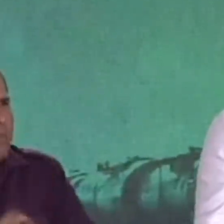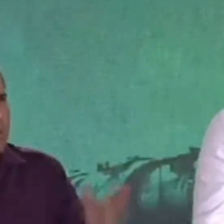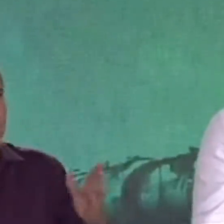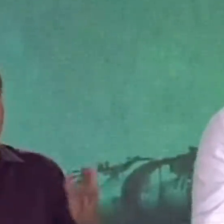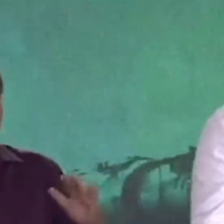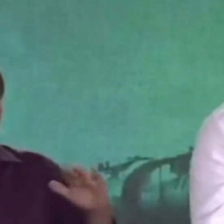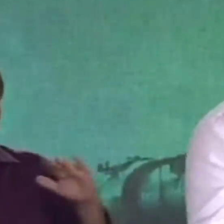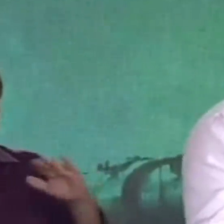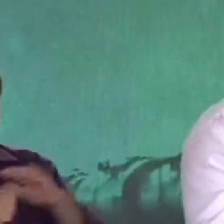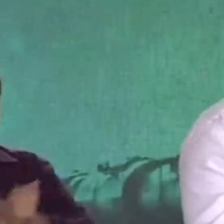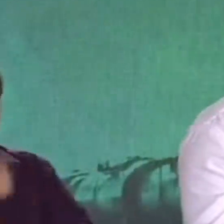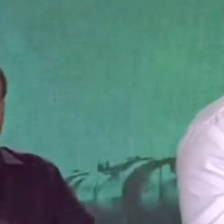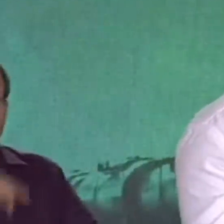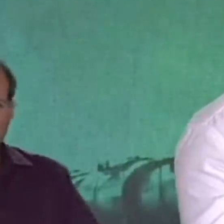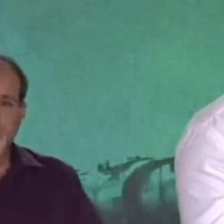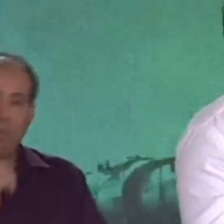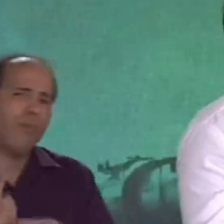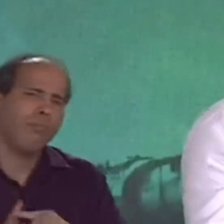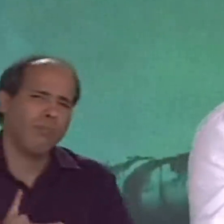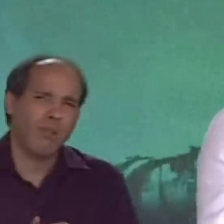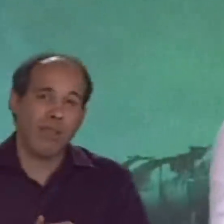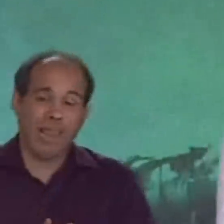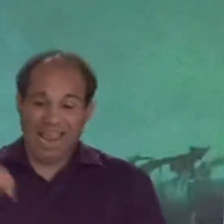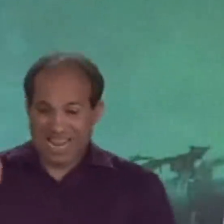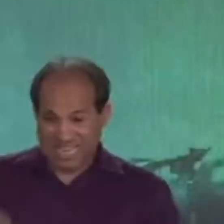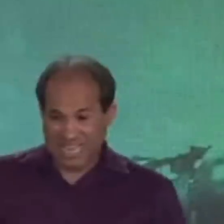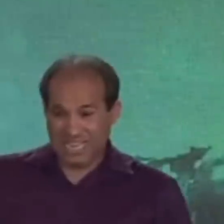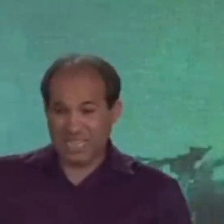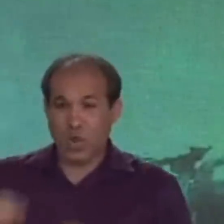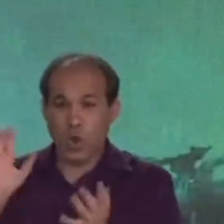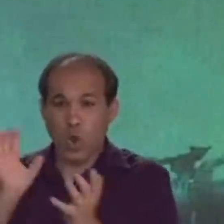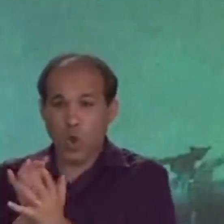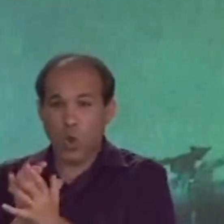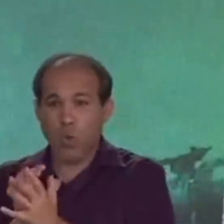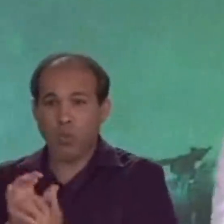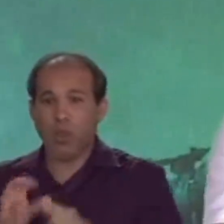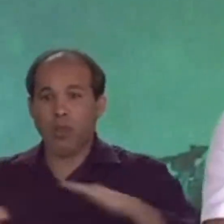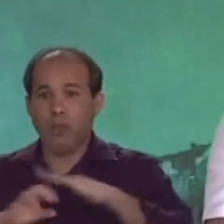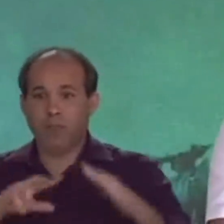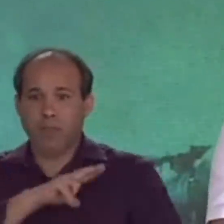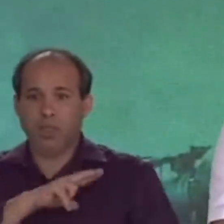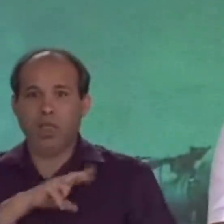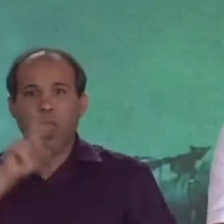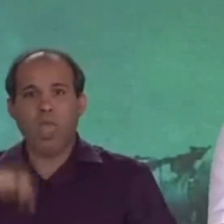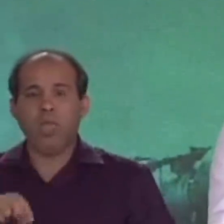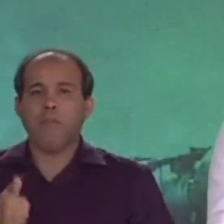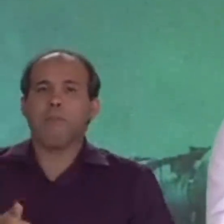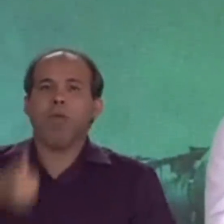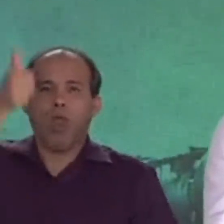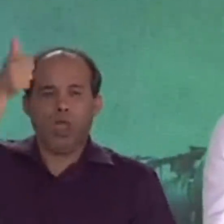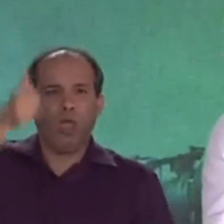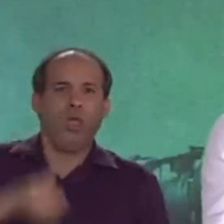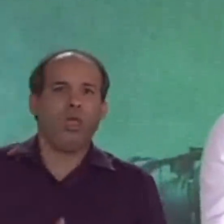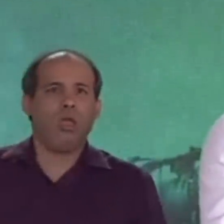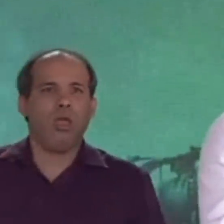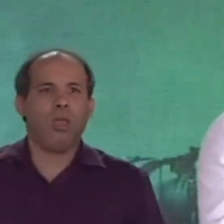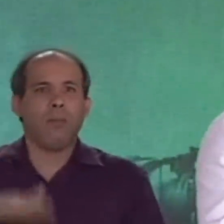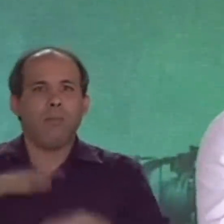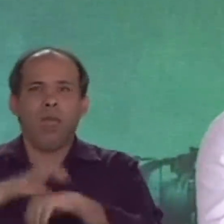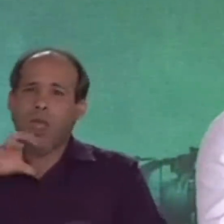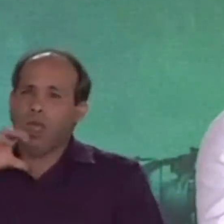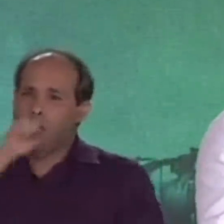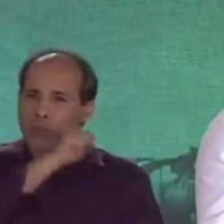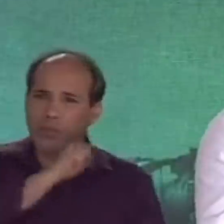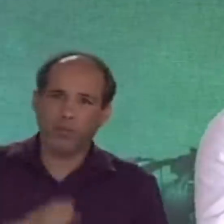no Brasil. Afinal de contas, o que a iniciativa privada faz é melhor, é mais